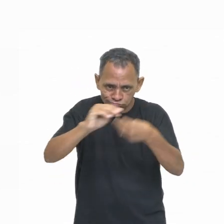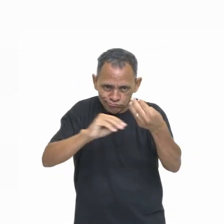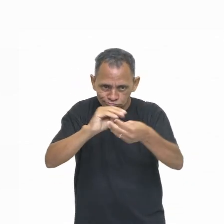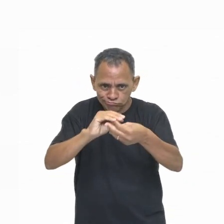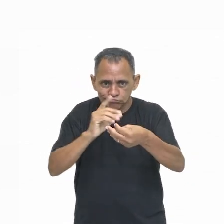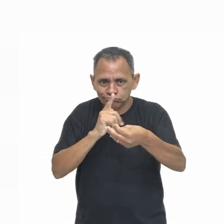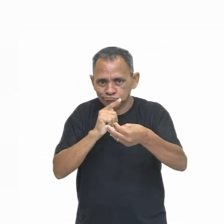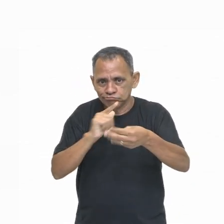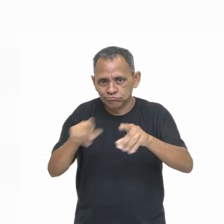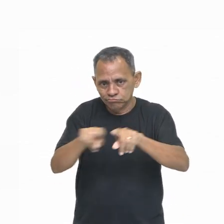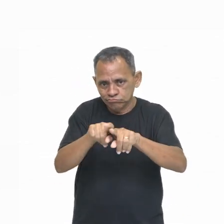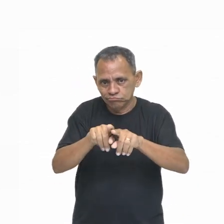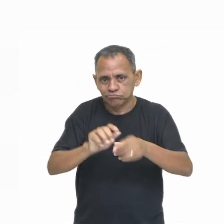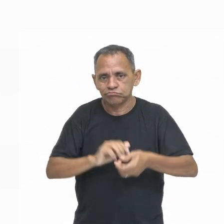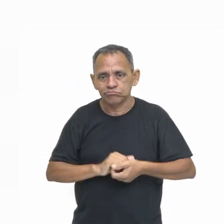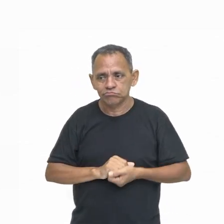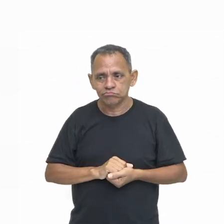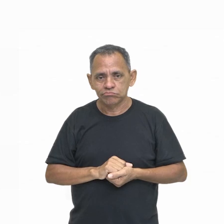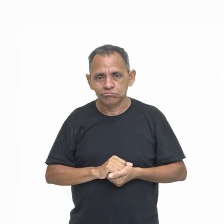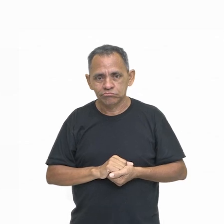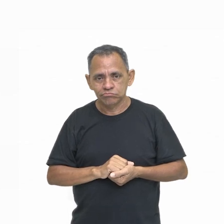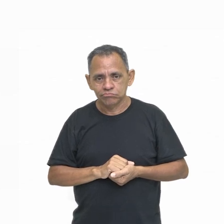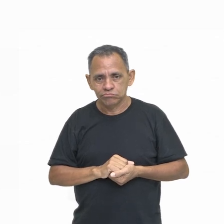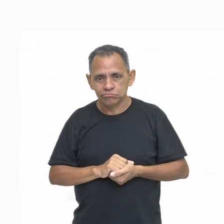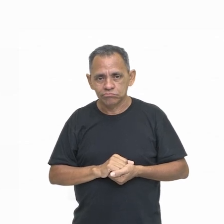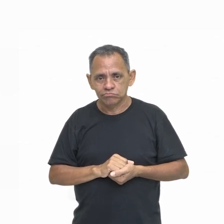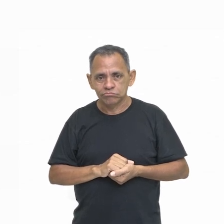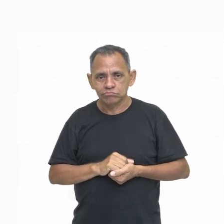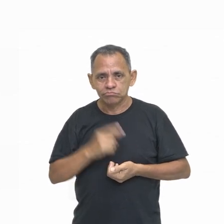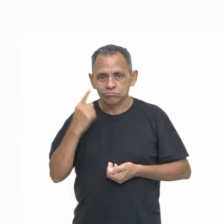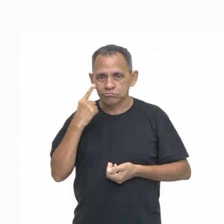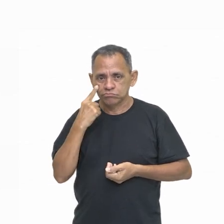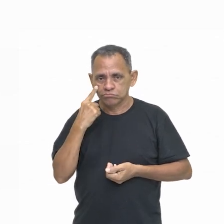água. E aí na imagem vocês têm